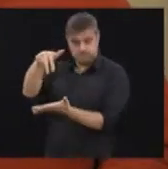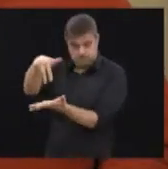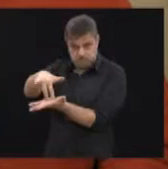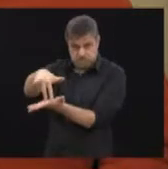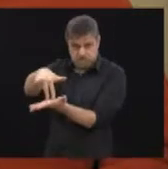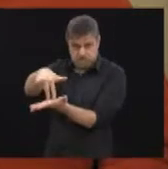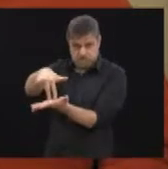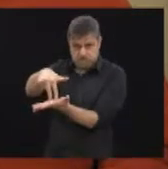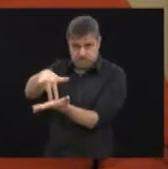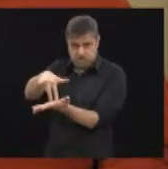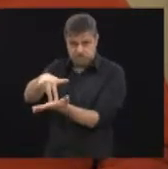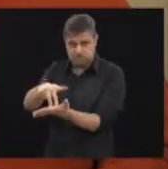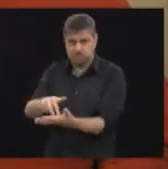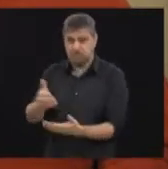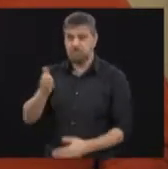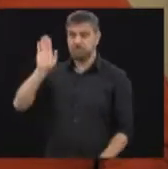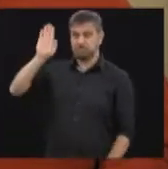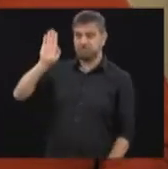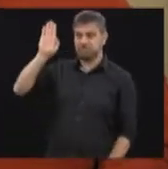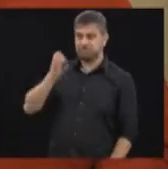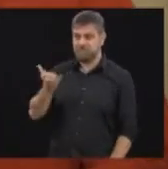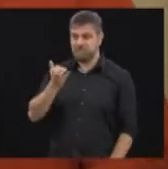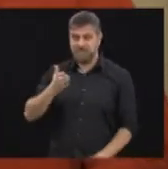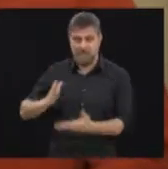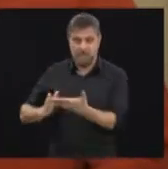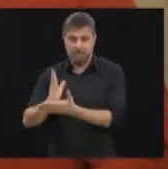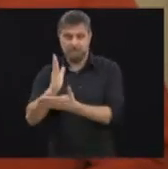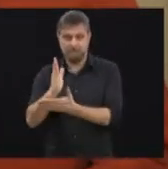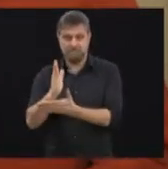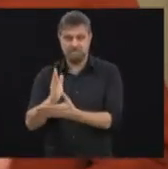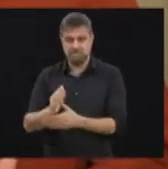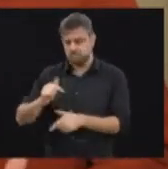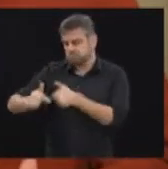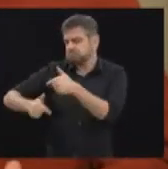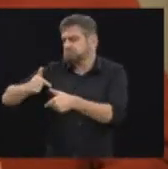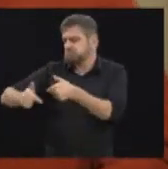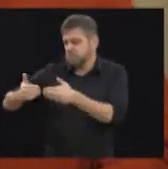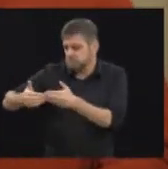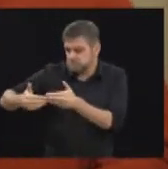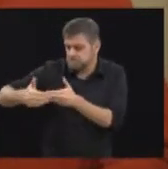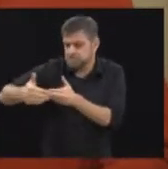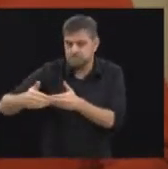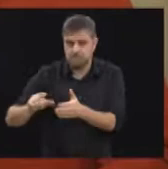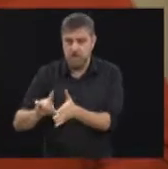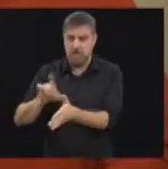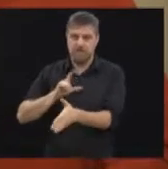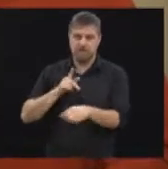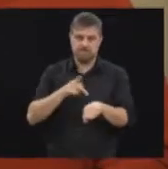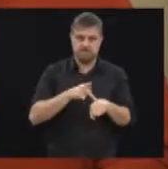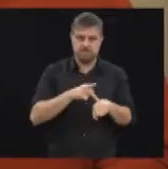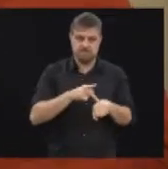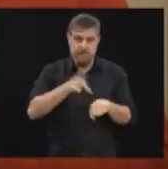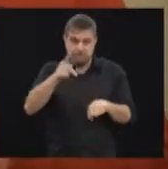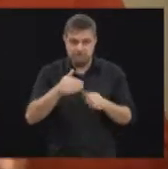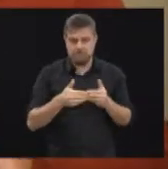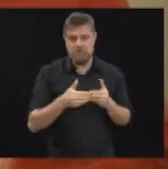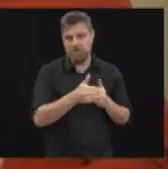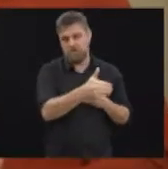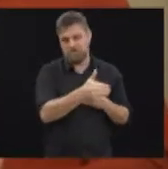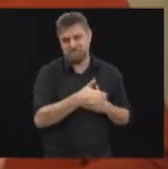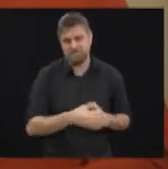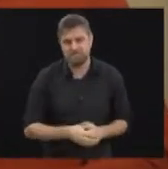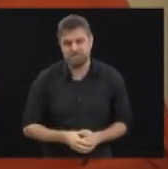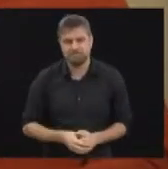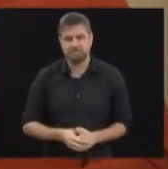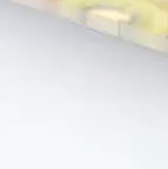coloquei como candidato. Aí fui aprovado, achei interessante, comecei a trabalhar antes mesmo de começar